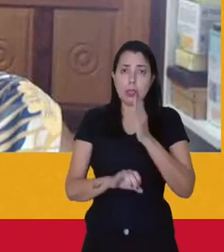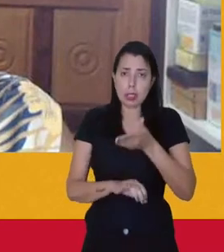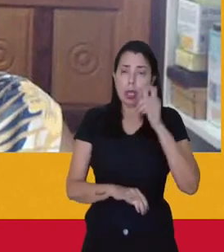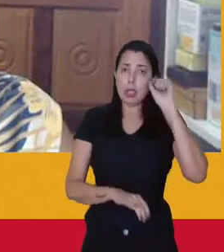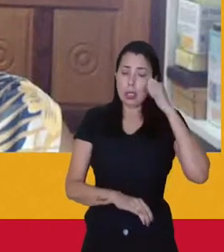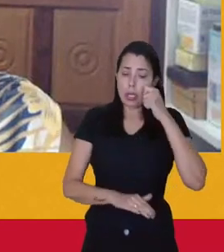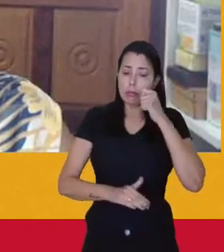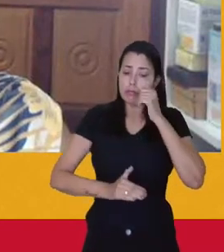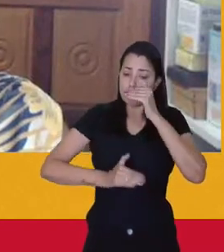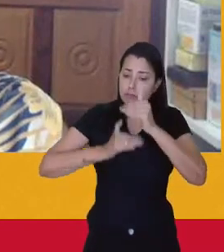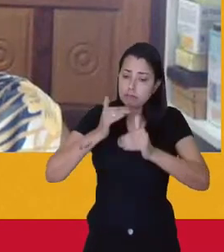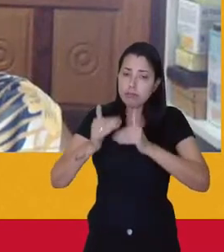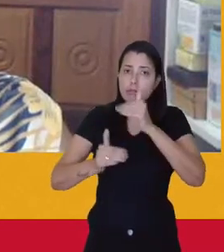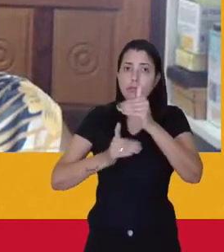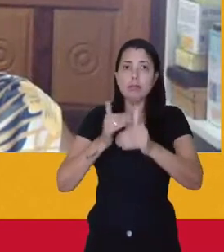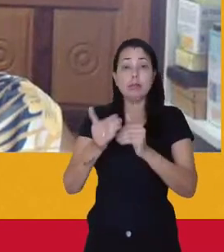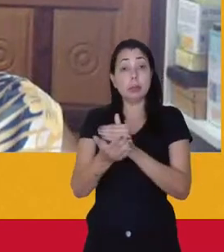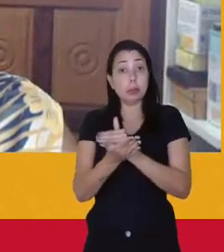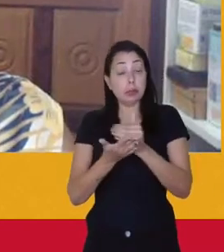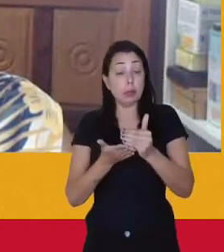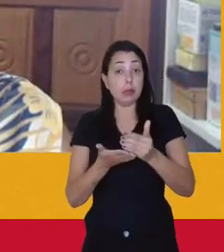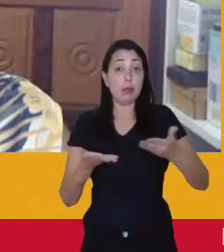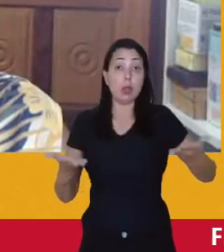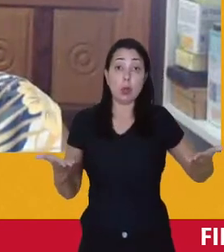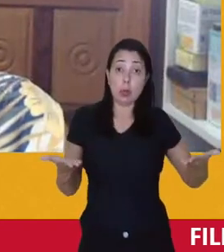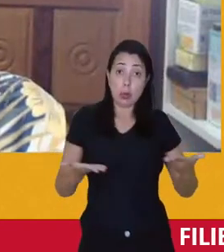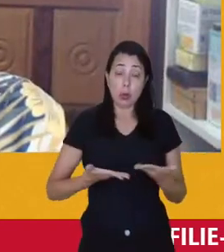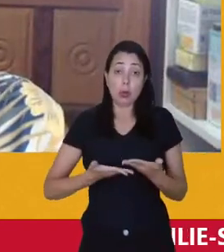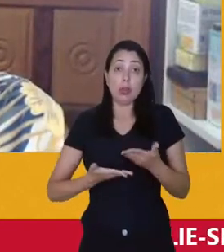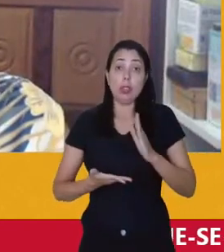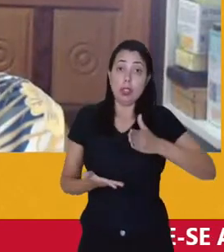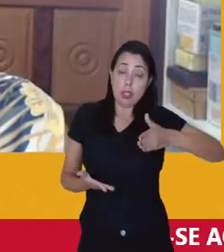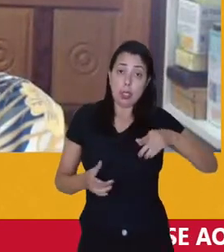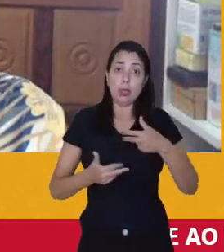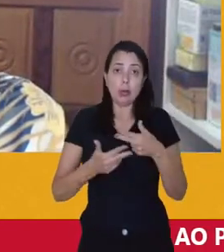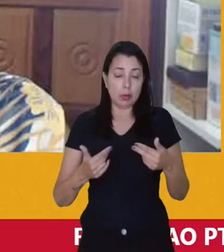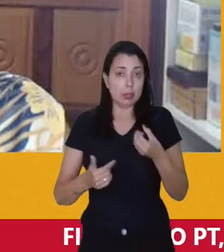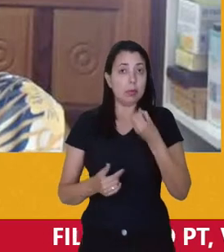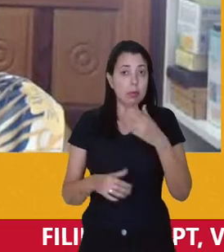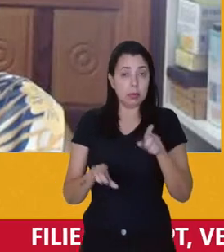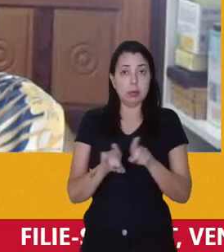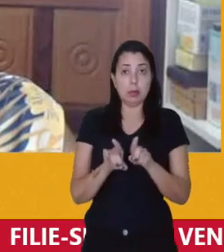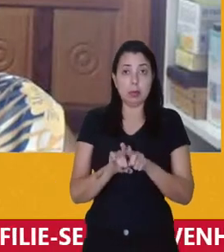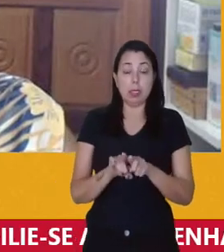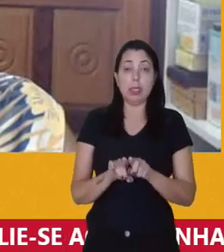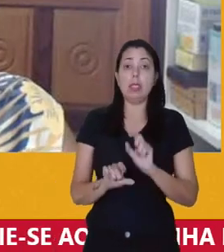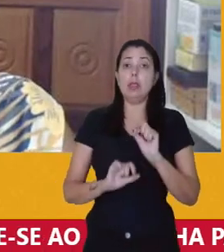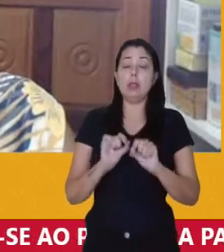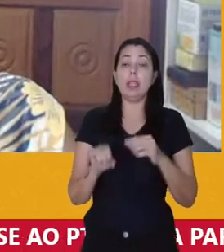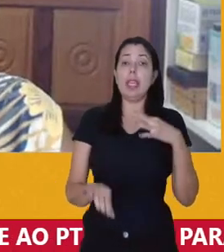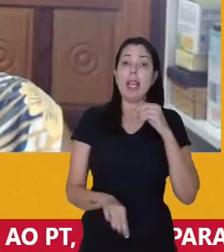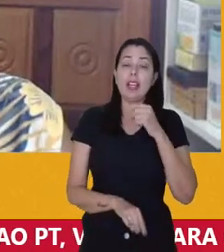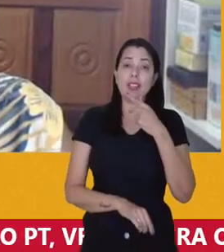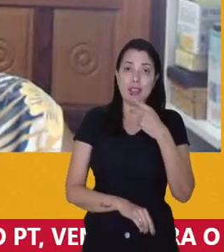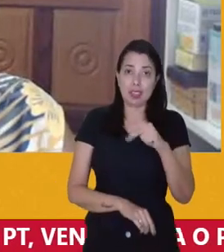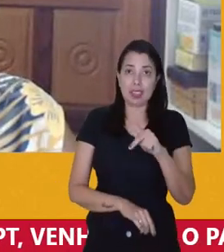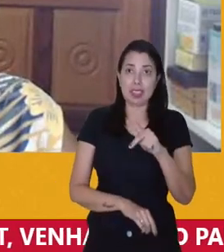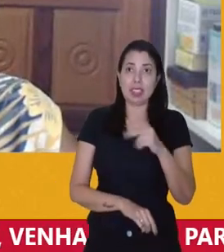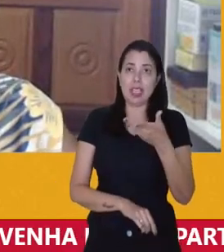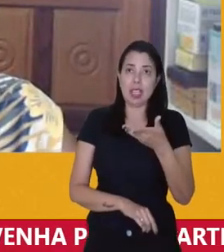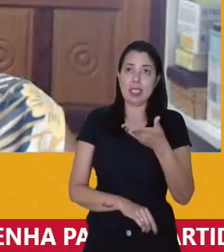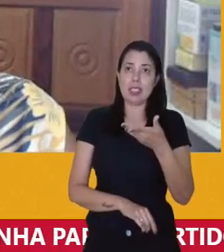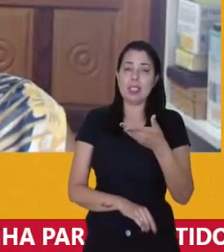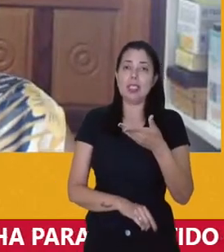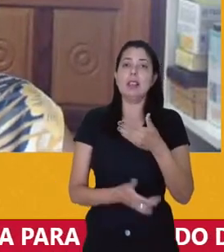nesse processo inicial, elas hoje já deram frutos, né, digamos assim. E acho que você é dessa geração